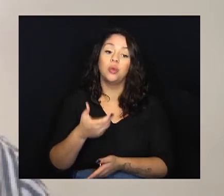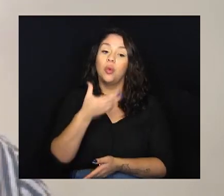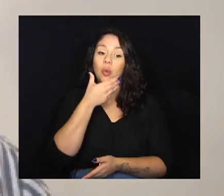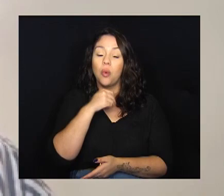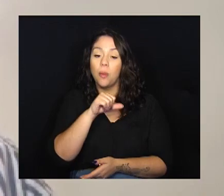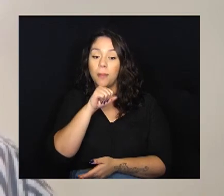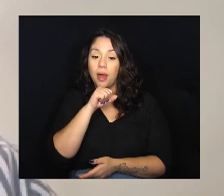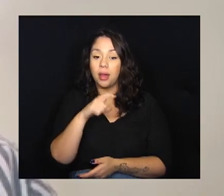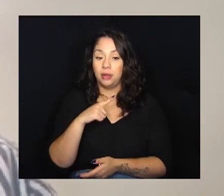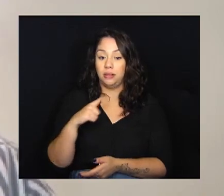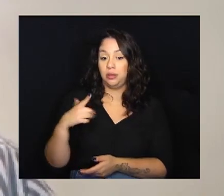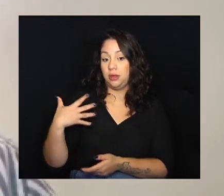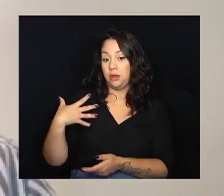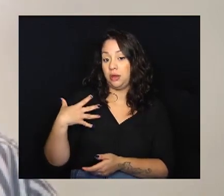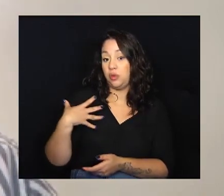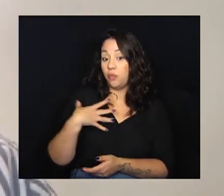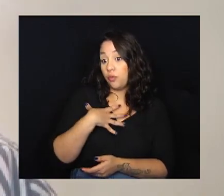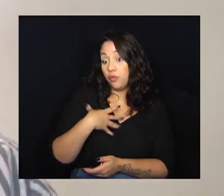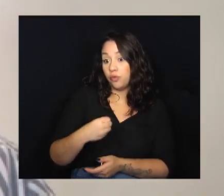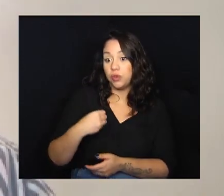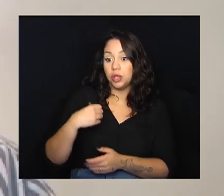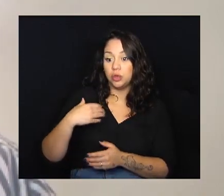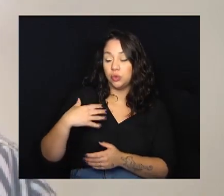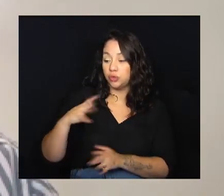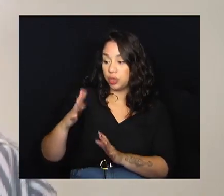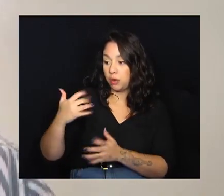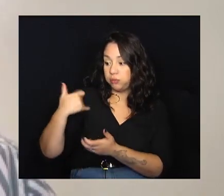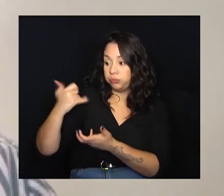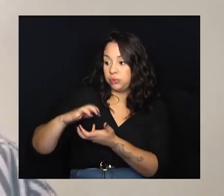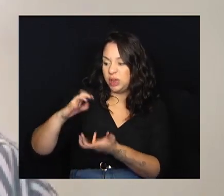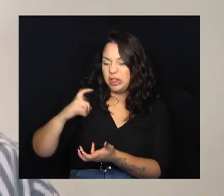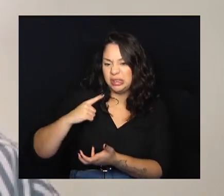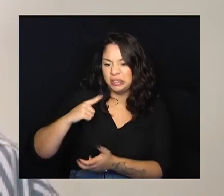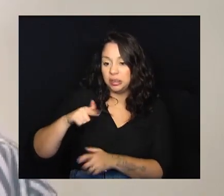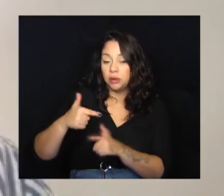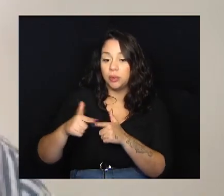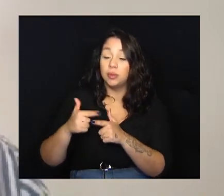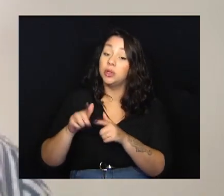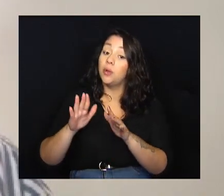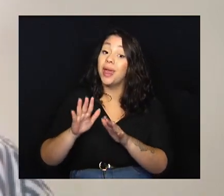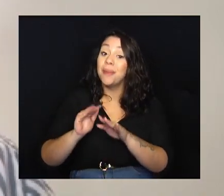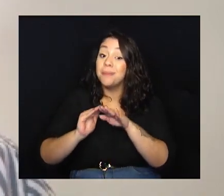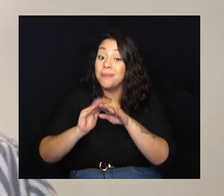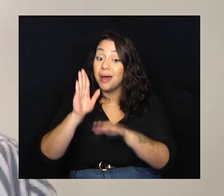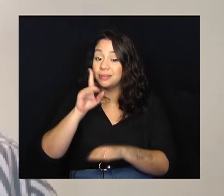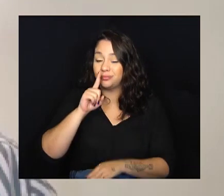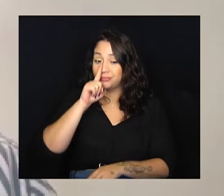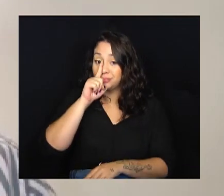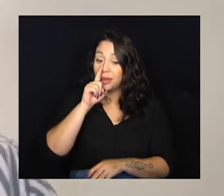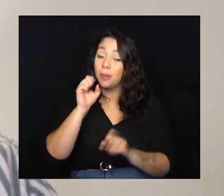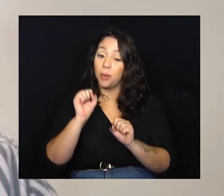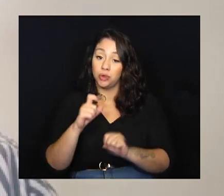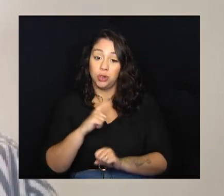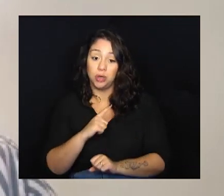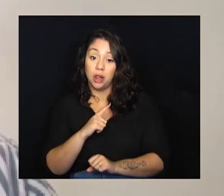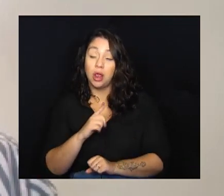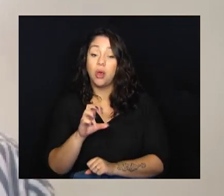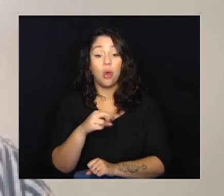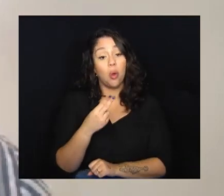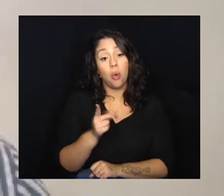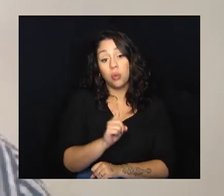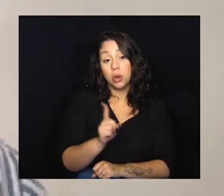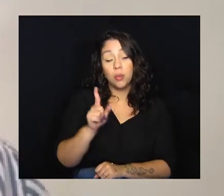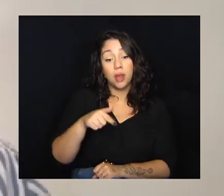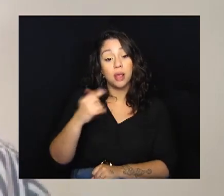um filho em idade avançada necessariamente ele vai ter um filho com alguma condição é um aumento de risco esse risco pode ocorrer ou não E aí por isso que é importante